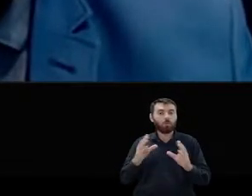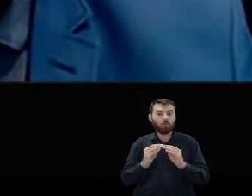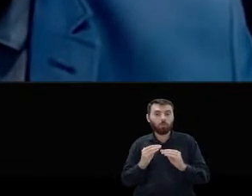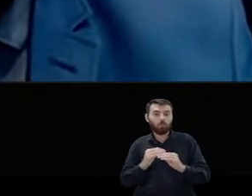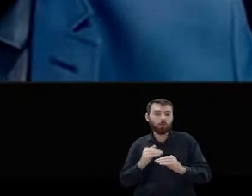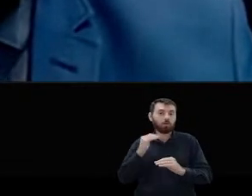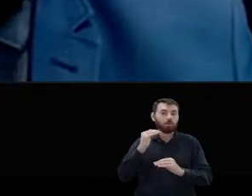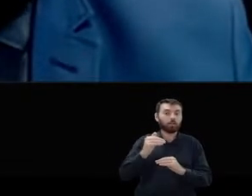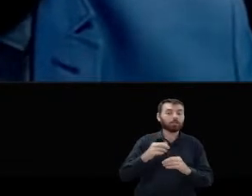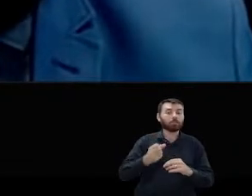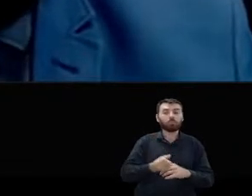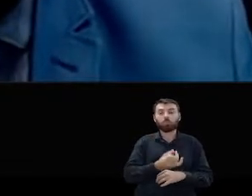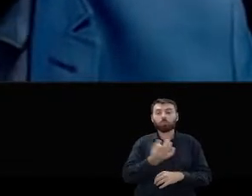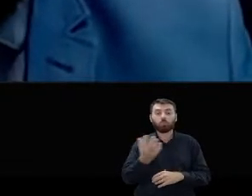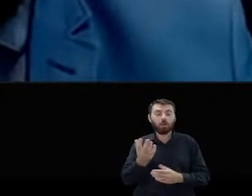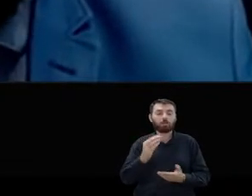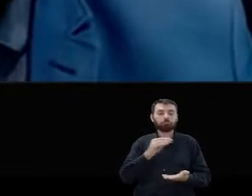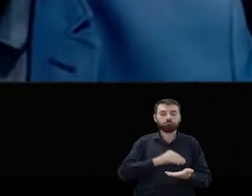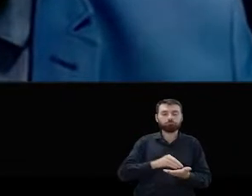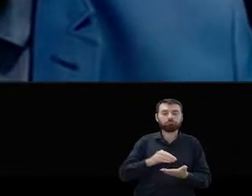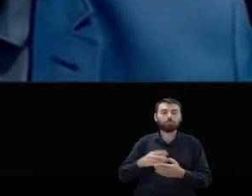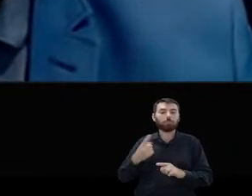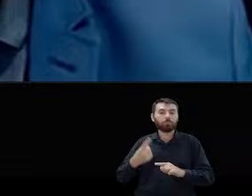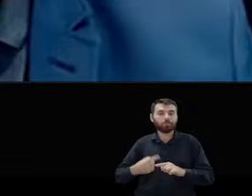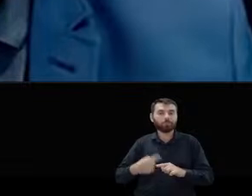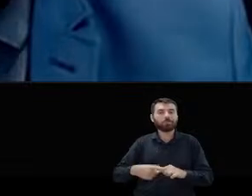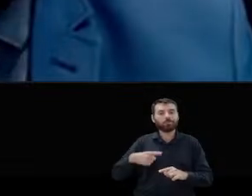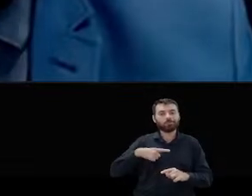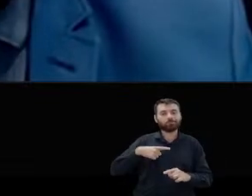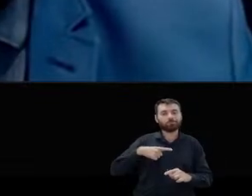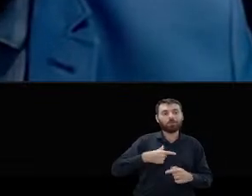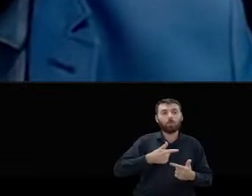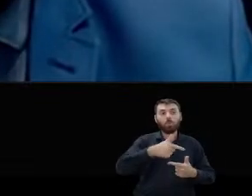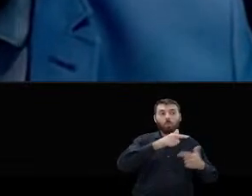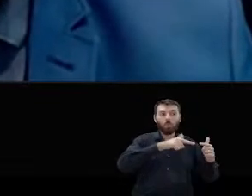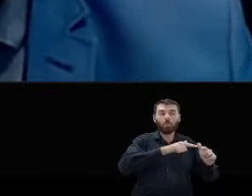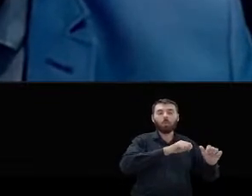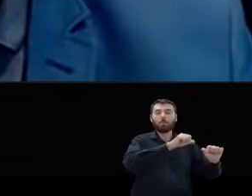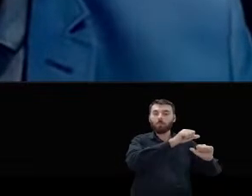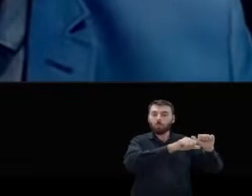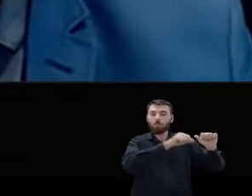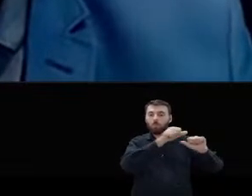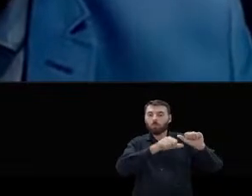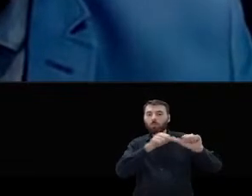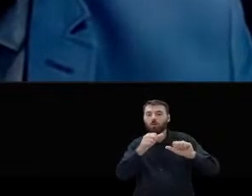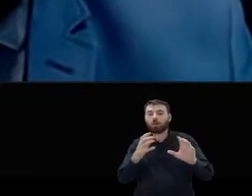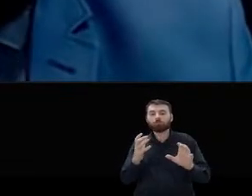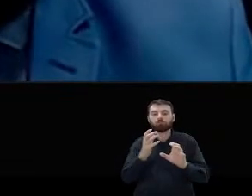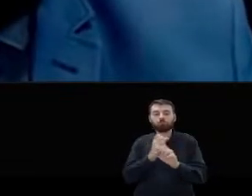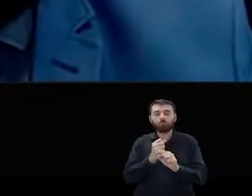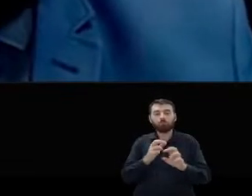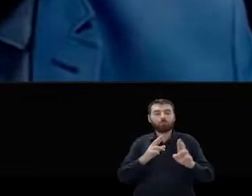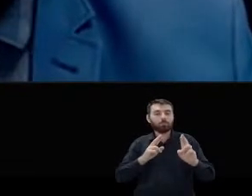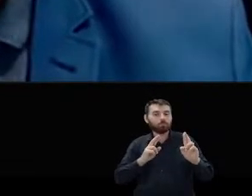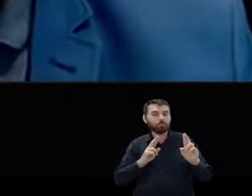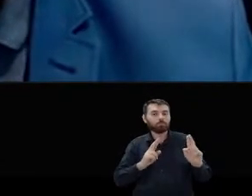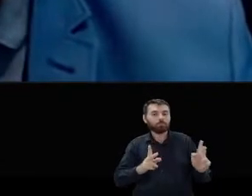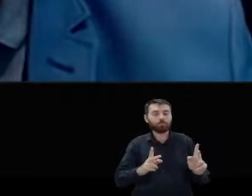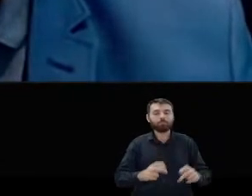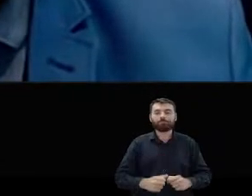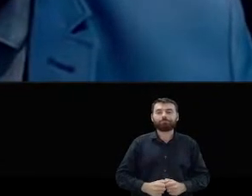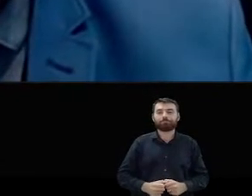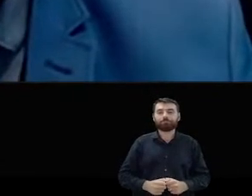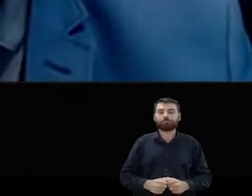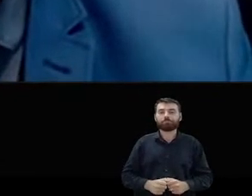base de cálculo algumas verbas que sofreram alteração ante a inclusão, a incorporação dessas verbas de natureza salarial do auxílio